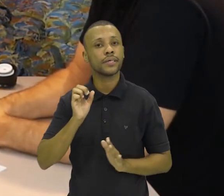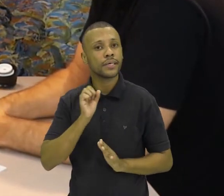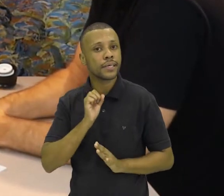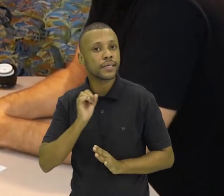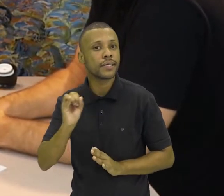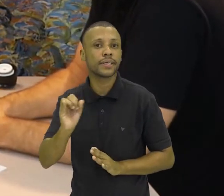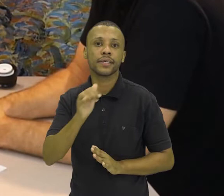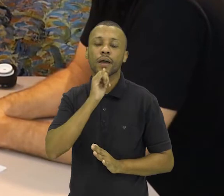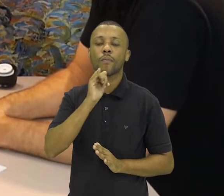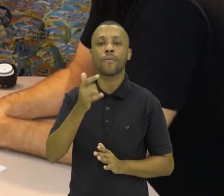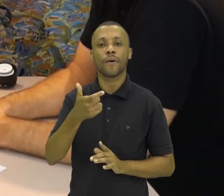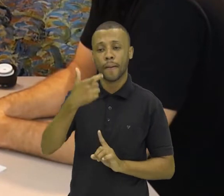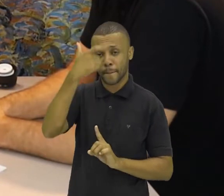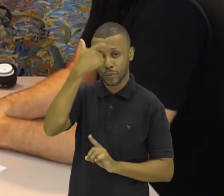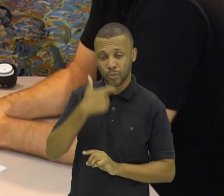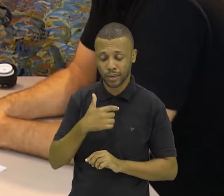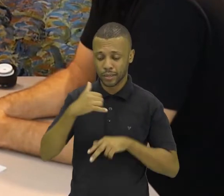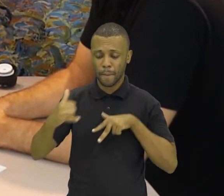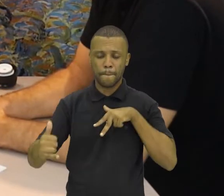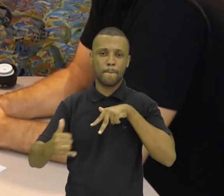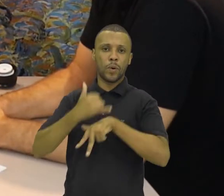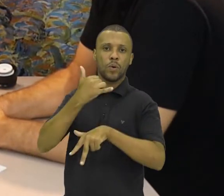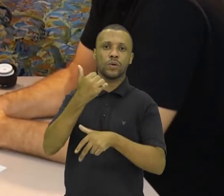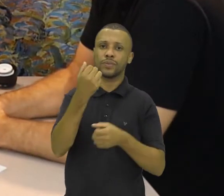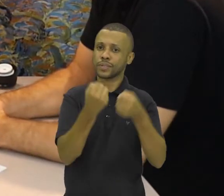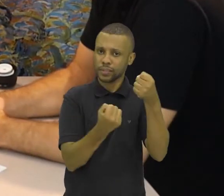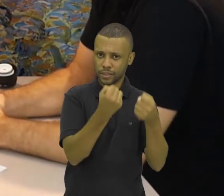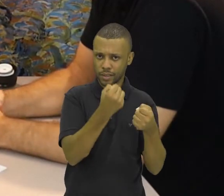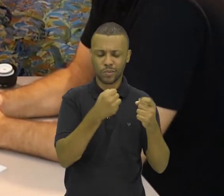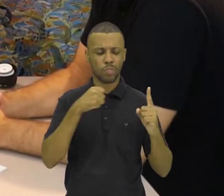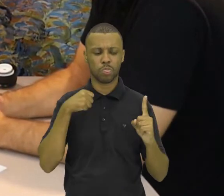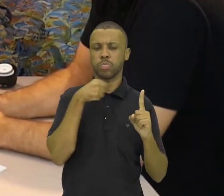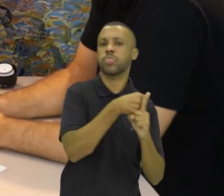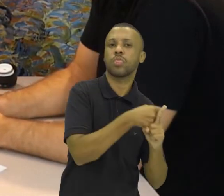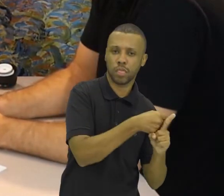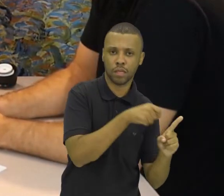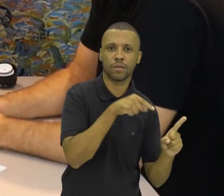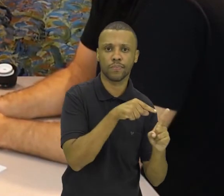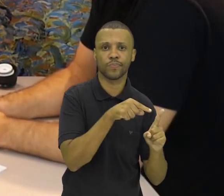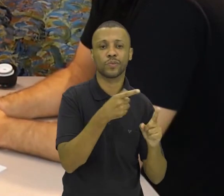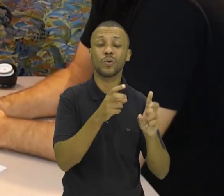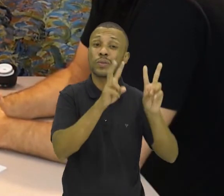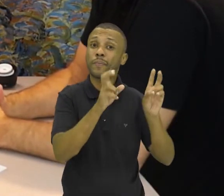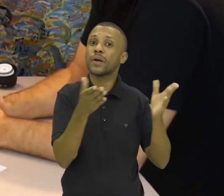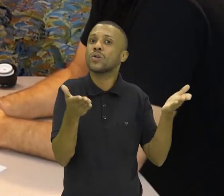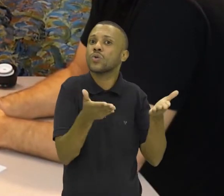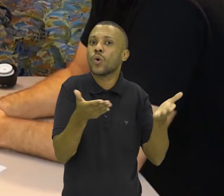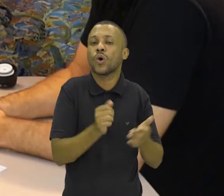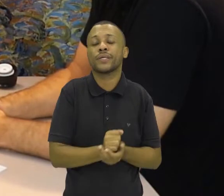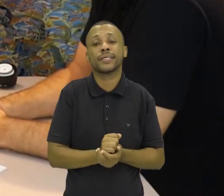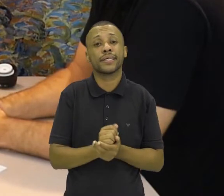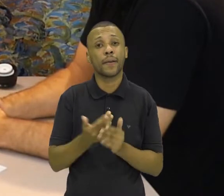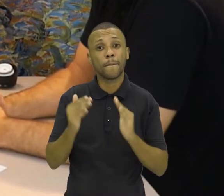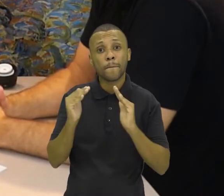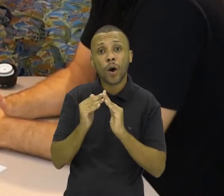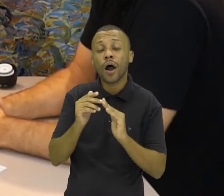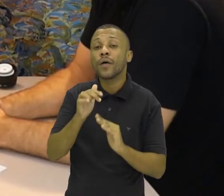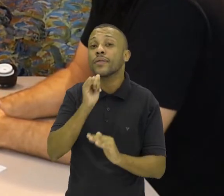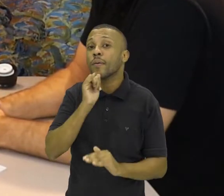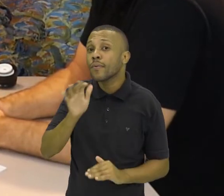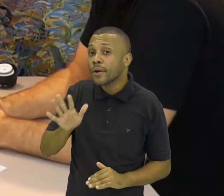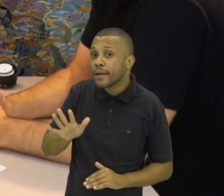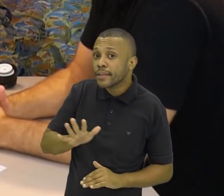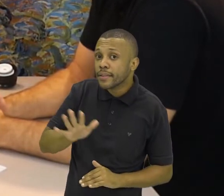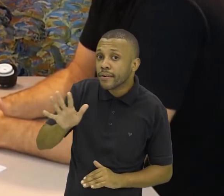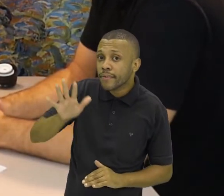e a vítima de trânsito, que é o nosso tema de hoje, que era morador de uma comunidade,